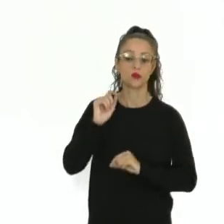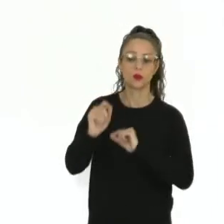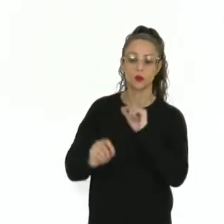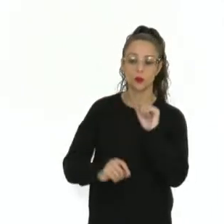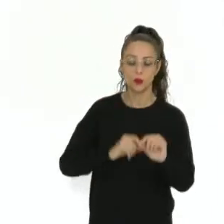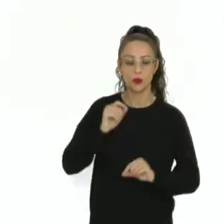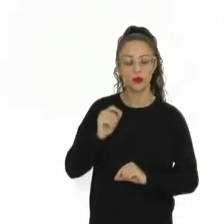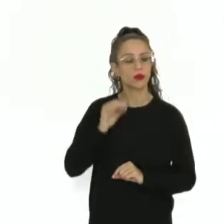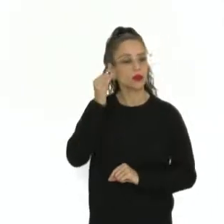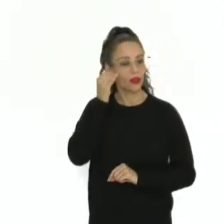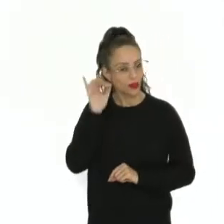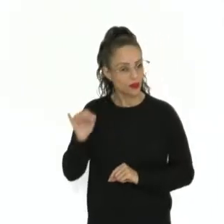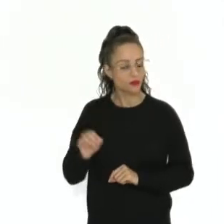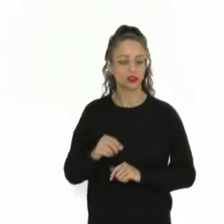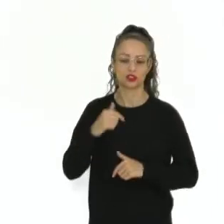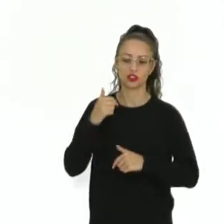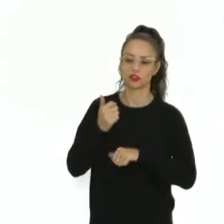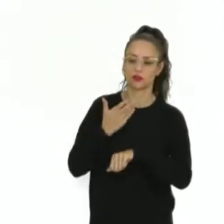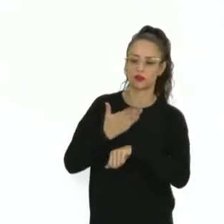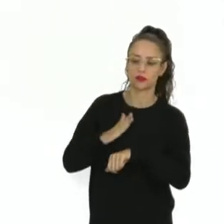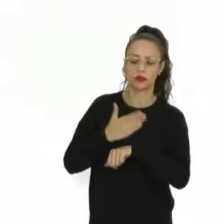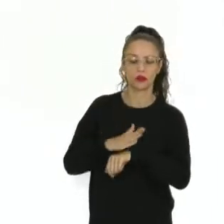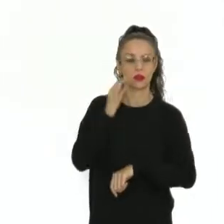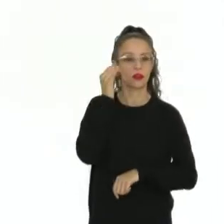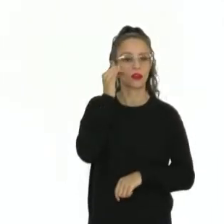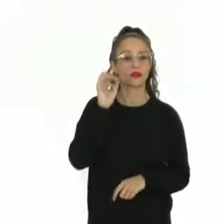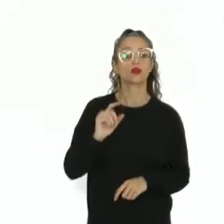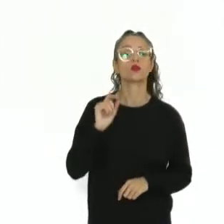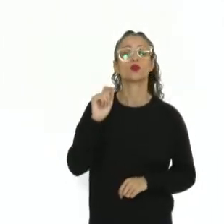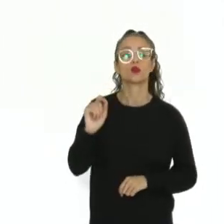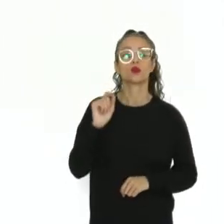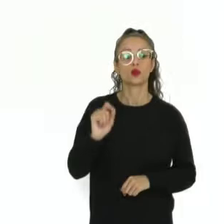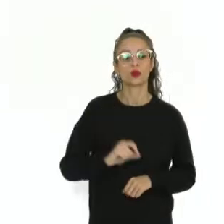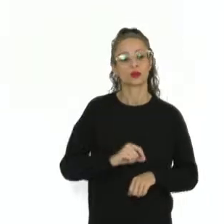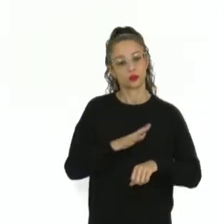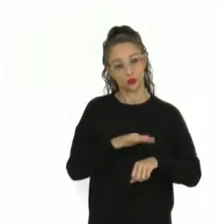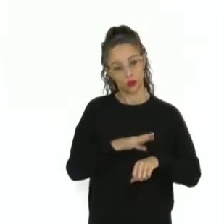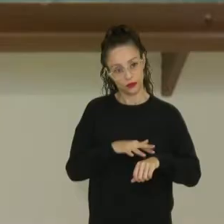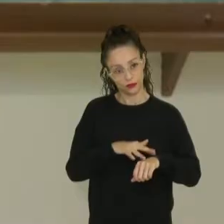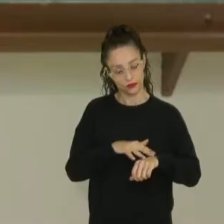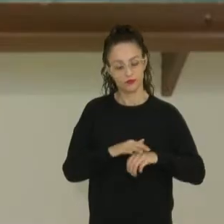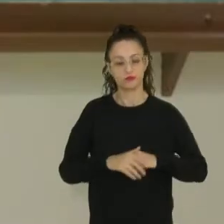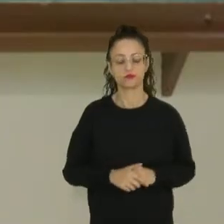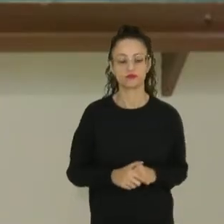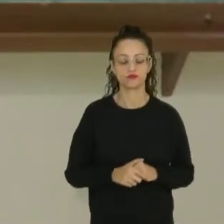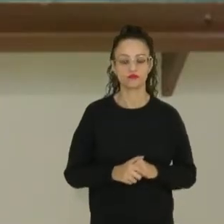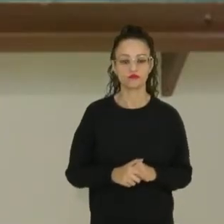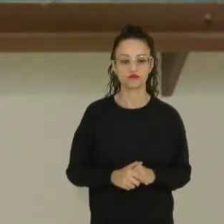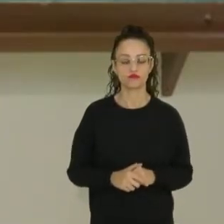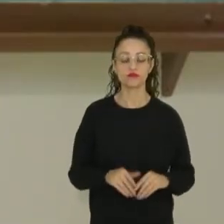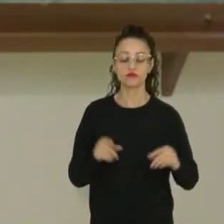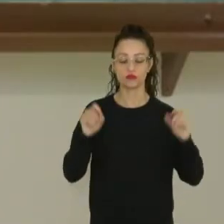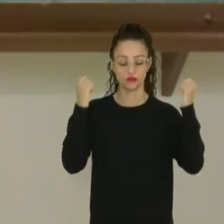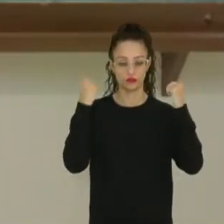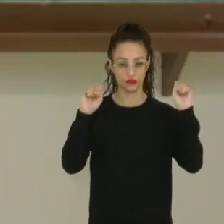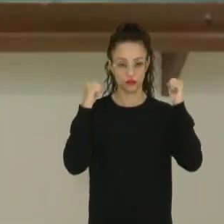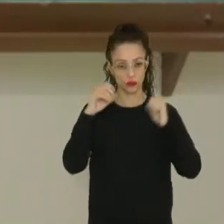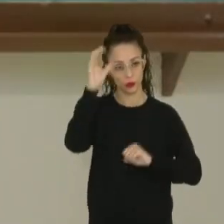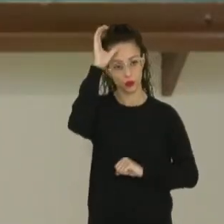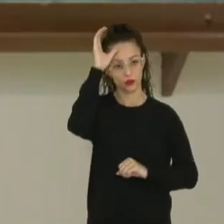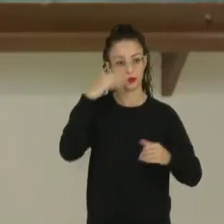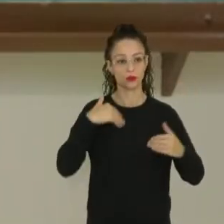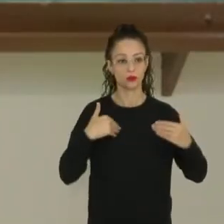forma preventiva, evitando o estágio chamado doença. A ginástica de